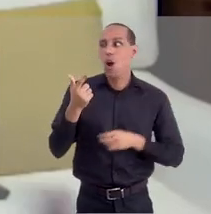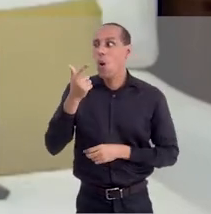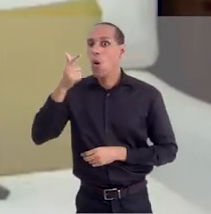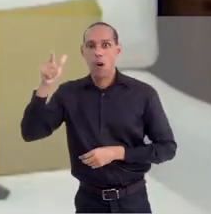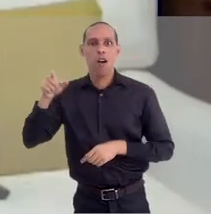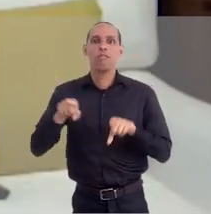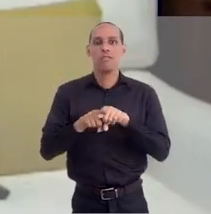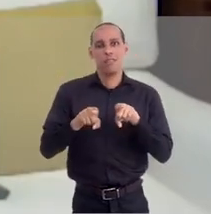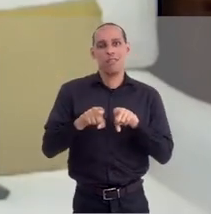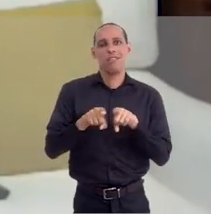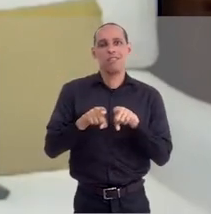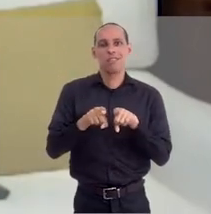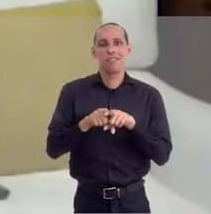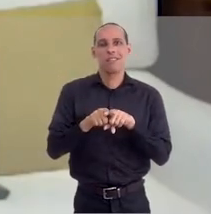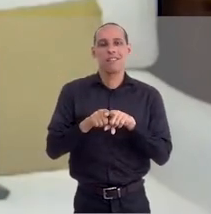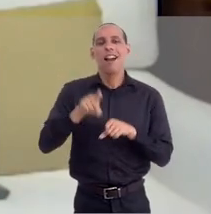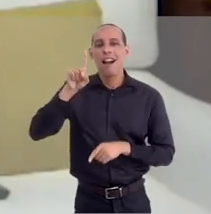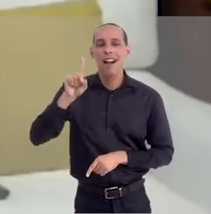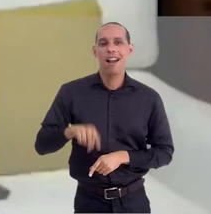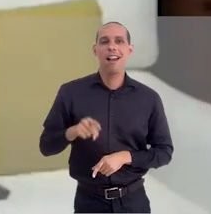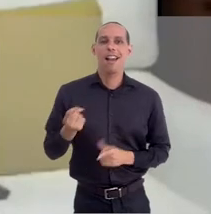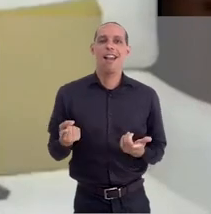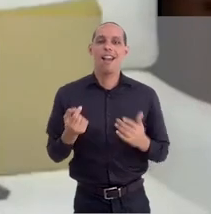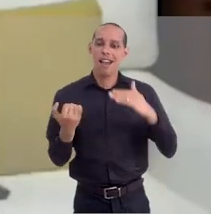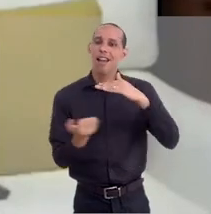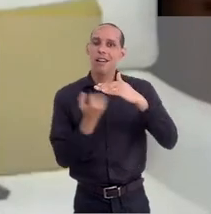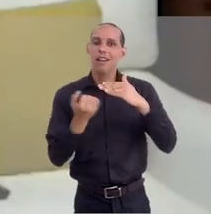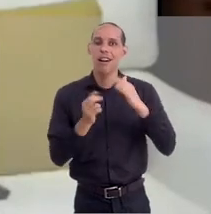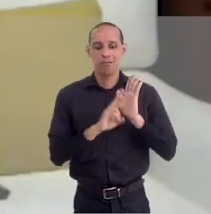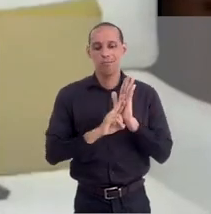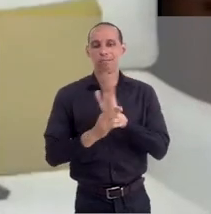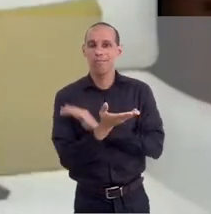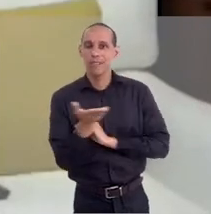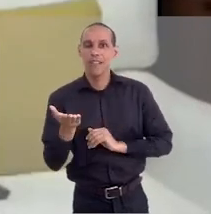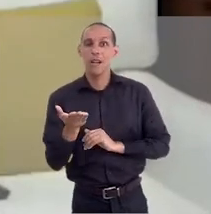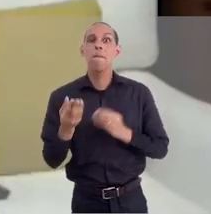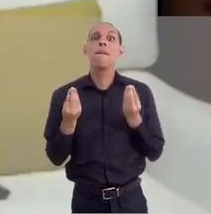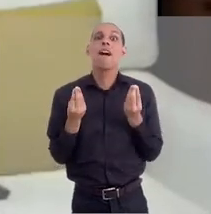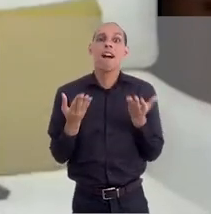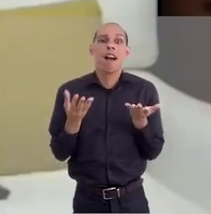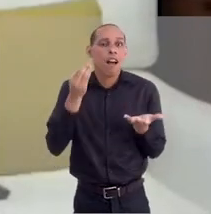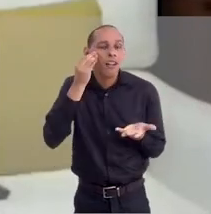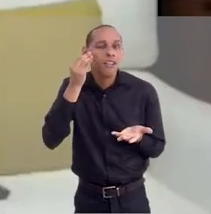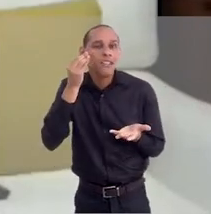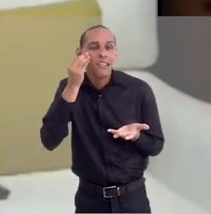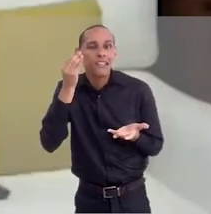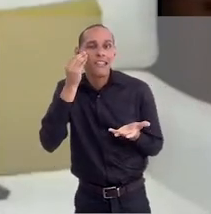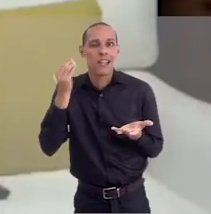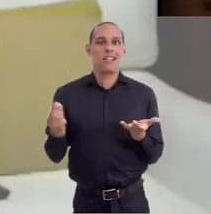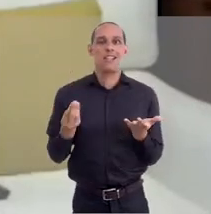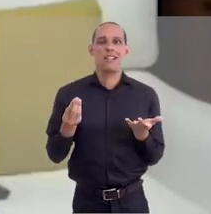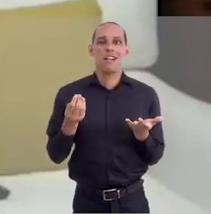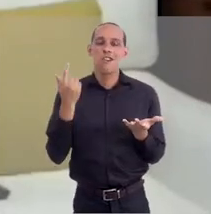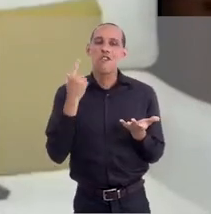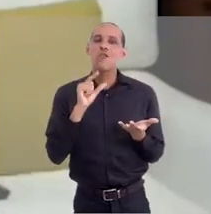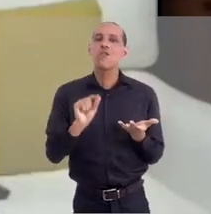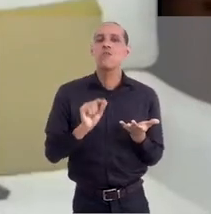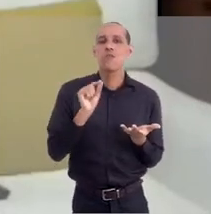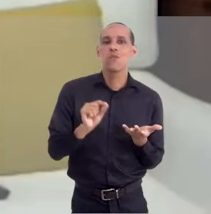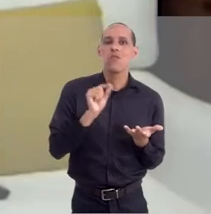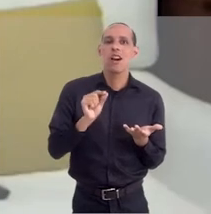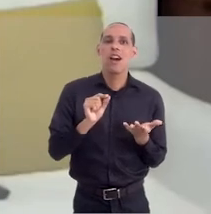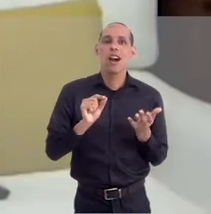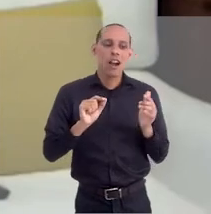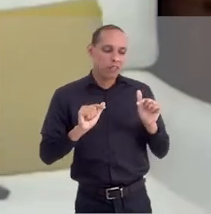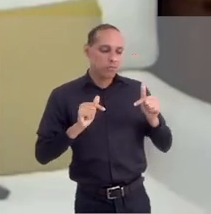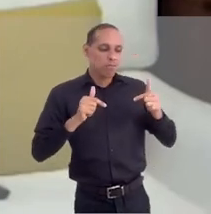SEBRAE e tantos outros, né, que representam entidades empresariais, para tentar justamente, né, fazer com que as